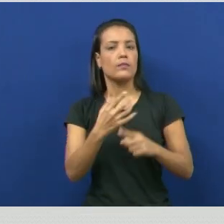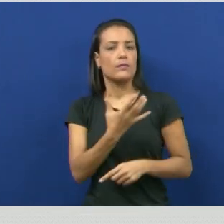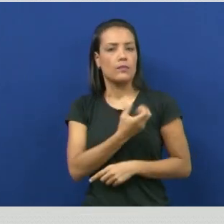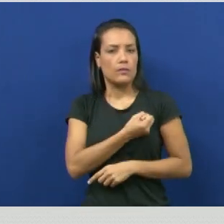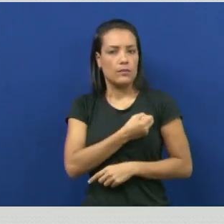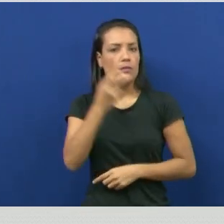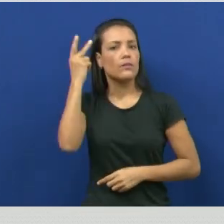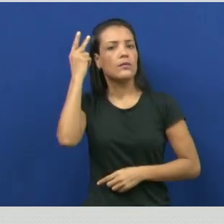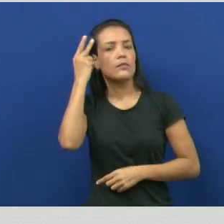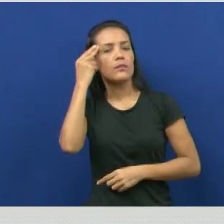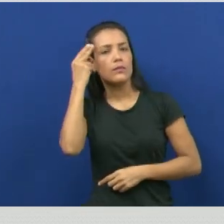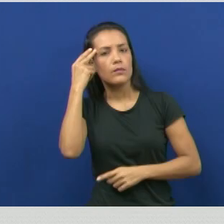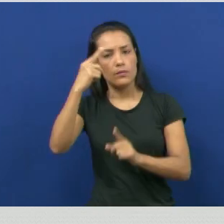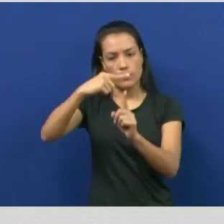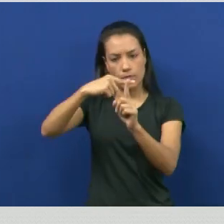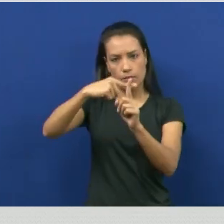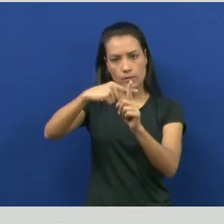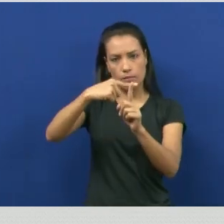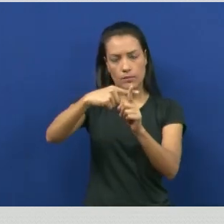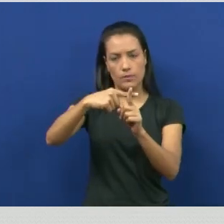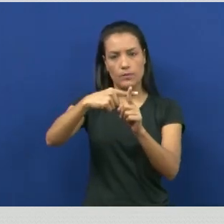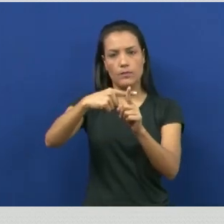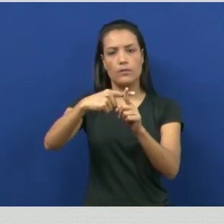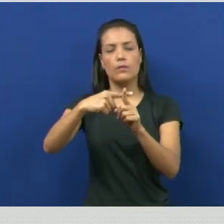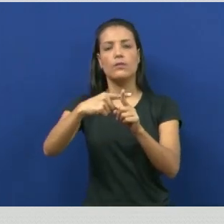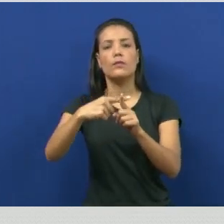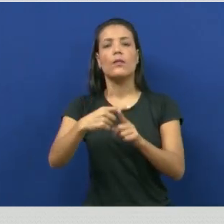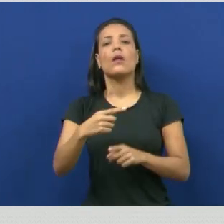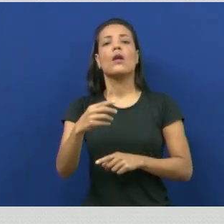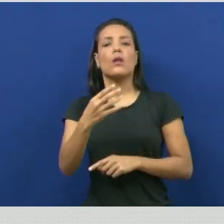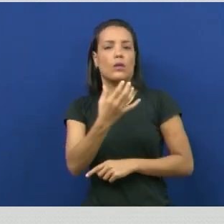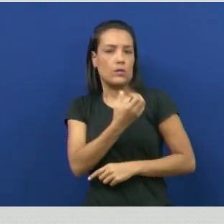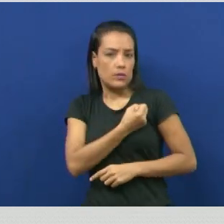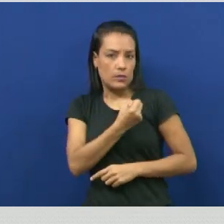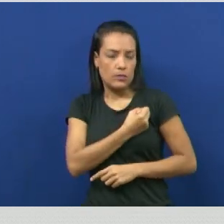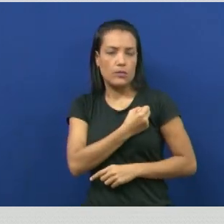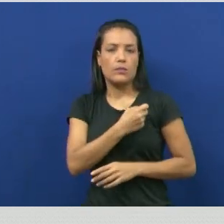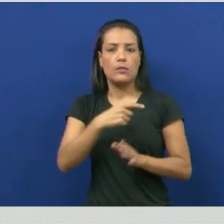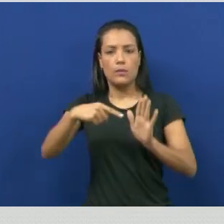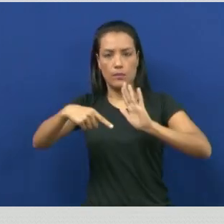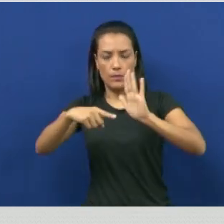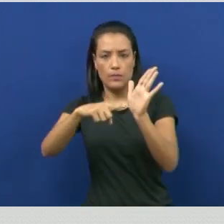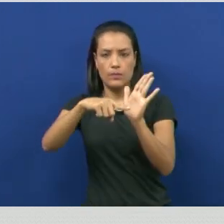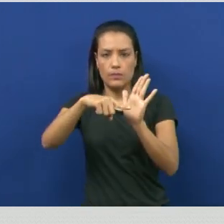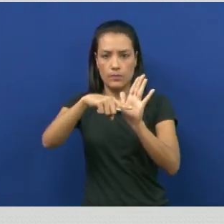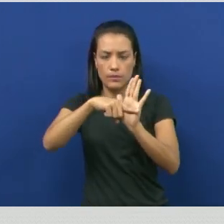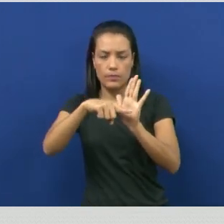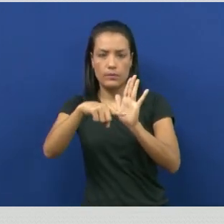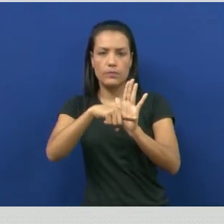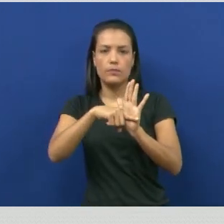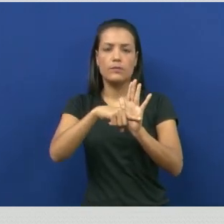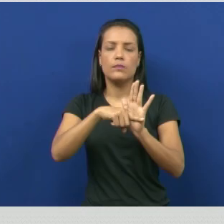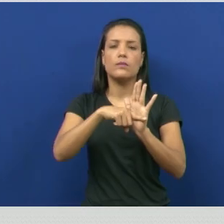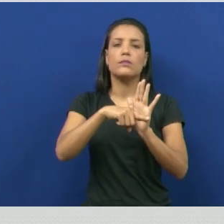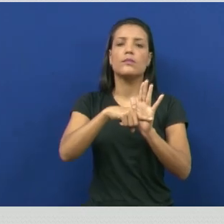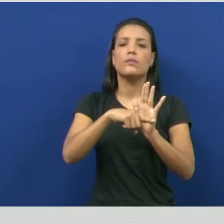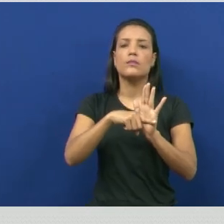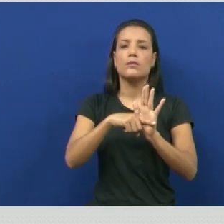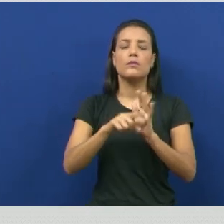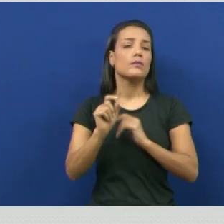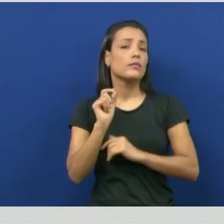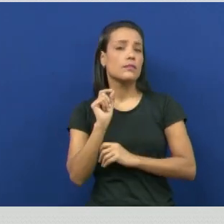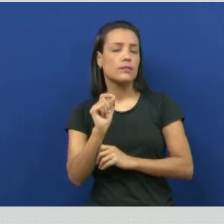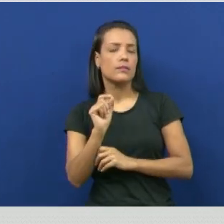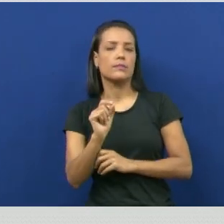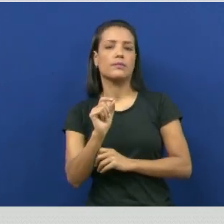um número inteiro negativo, em qualquer ordem, resulta em um número inteiro negativo. O que